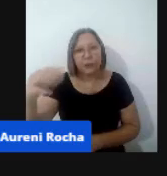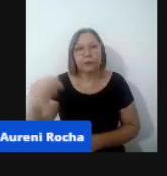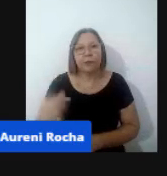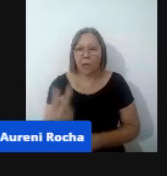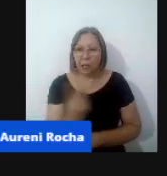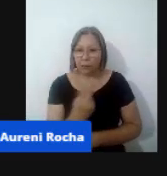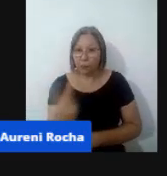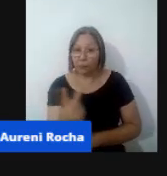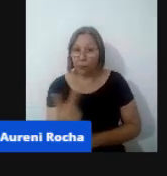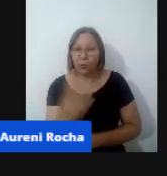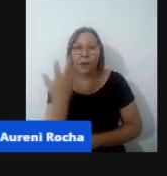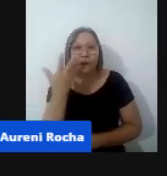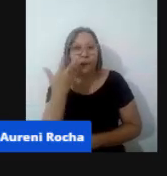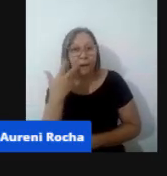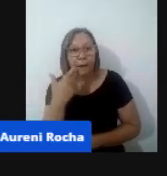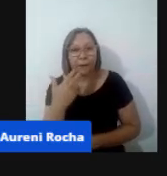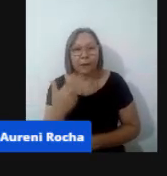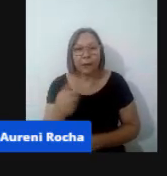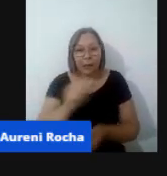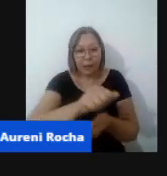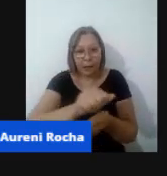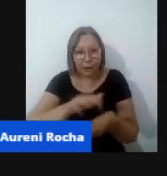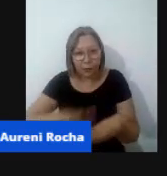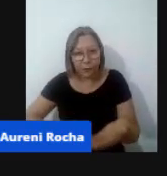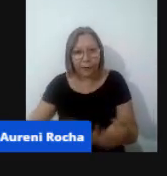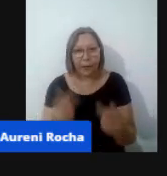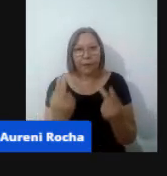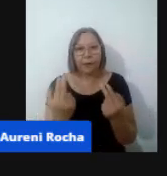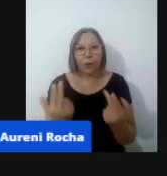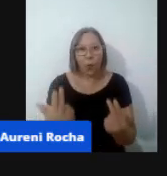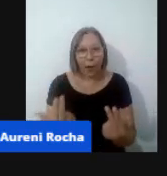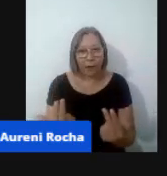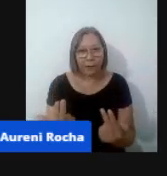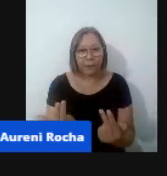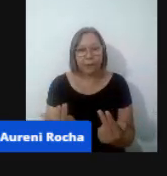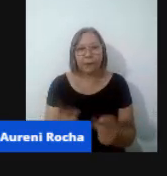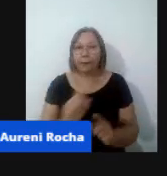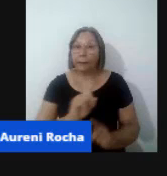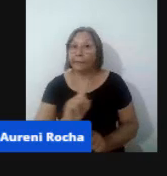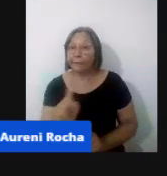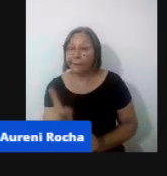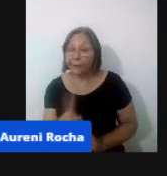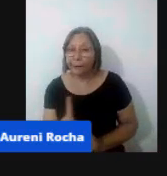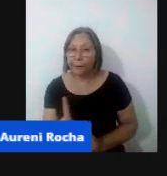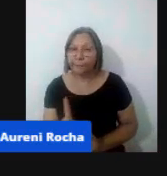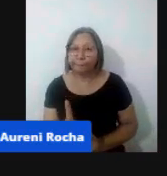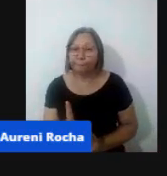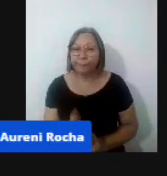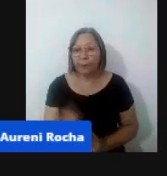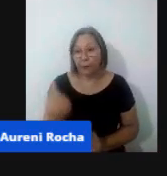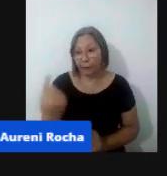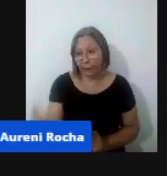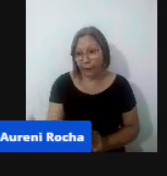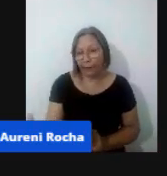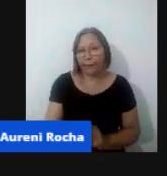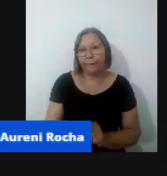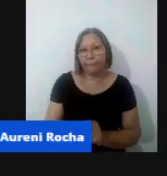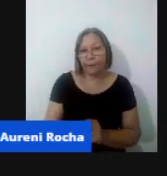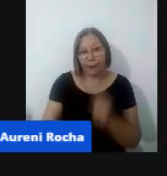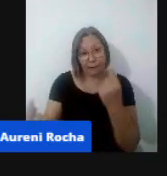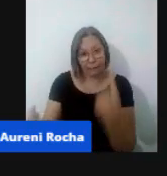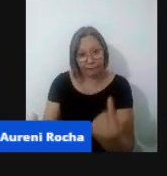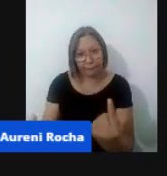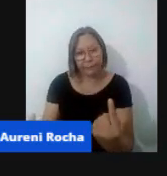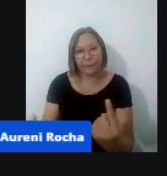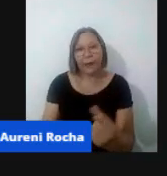a mesma atividade. O que serve para o Joãozinho pode não servir para a Mariazinha. Por isso,